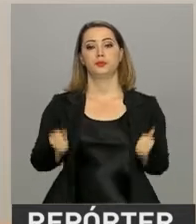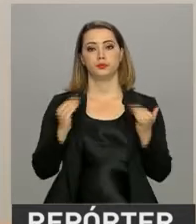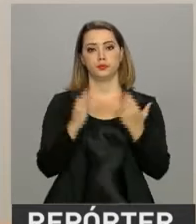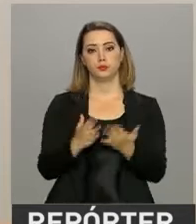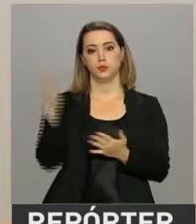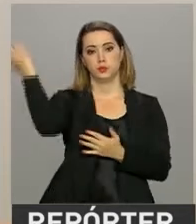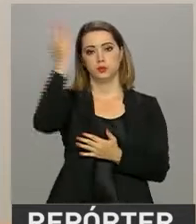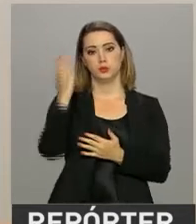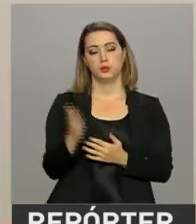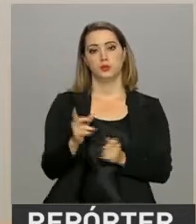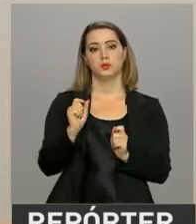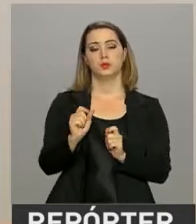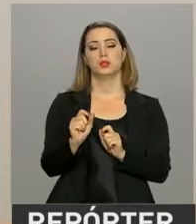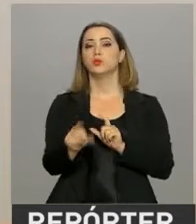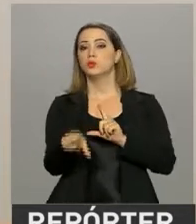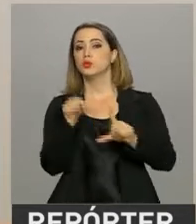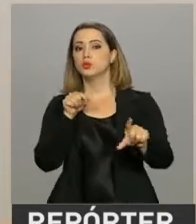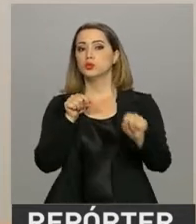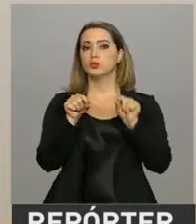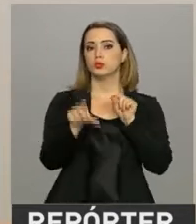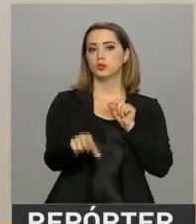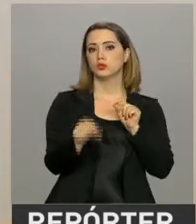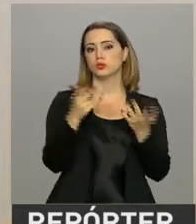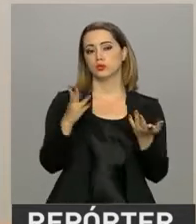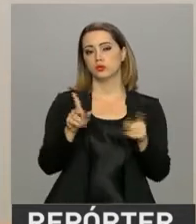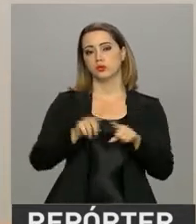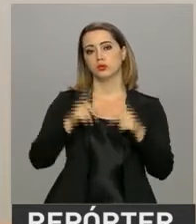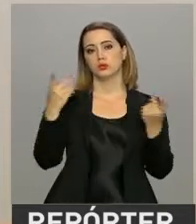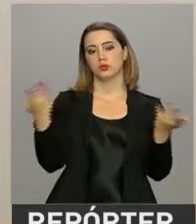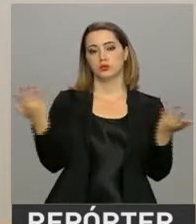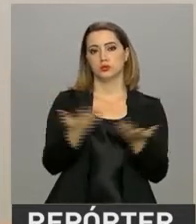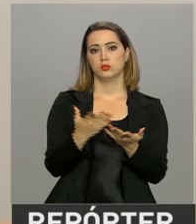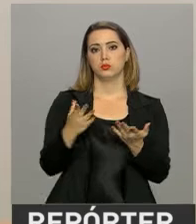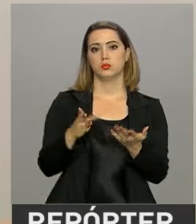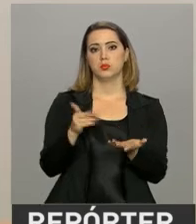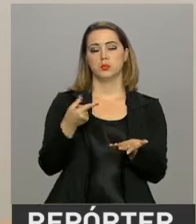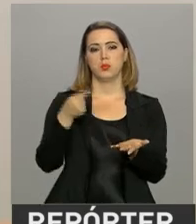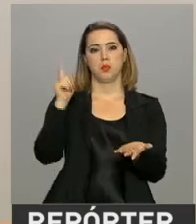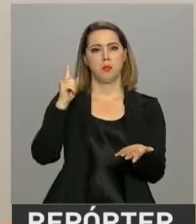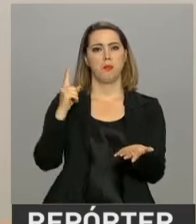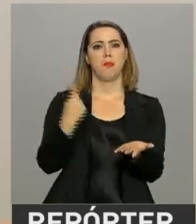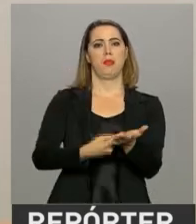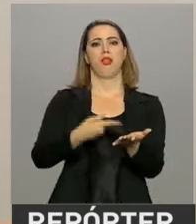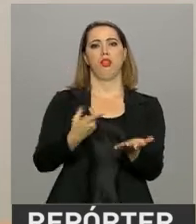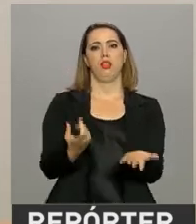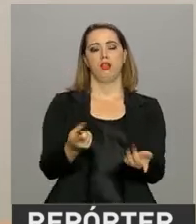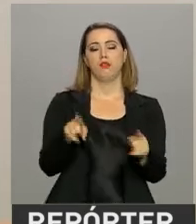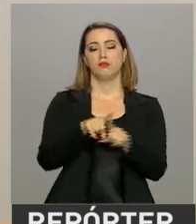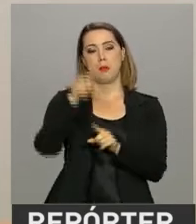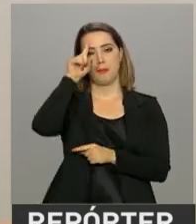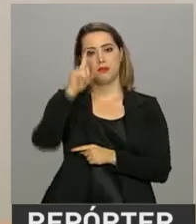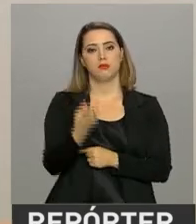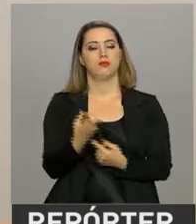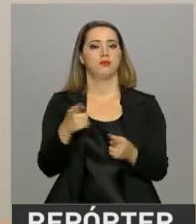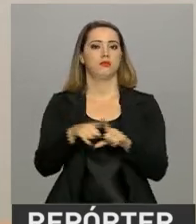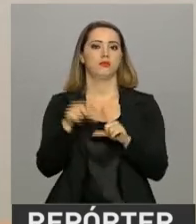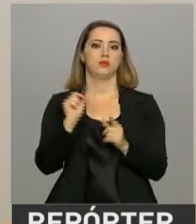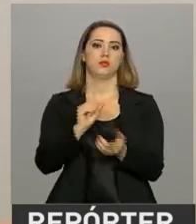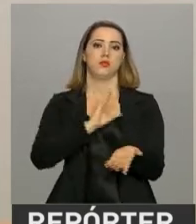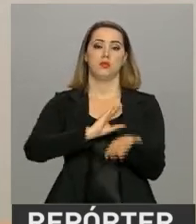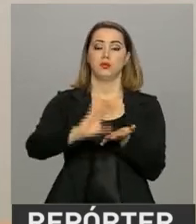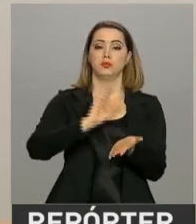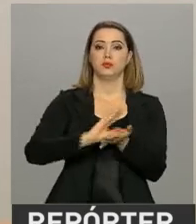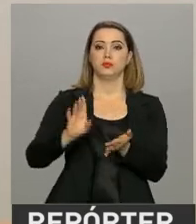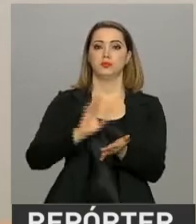Brasil voltará a fazer escolhas, ao invés delas serem impostas pelas circunstâncias. Gastos